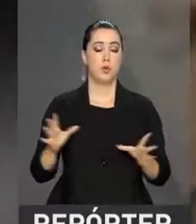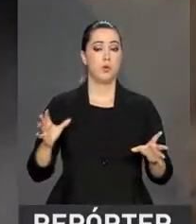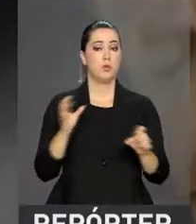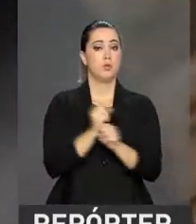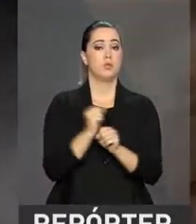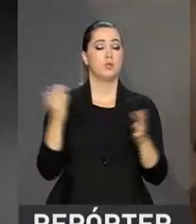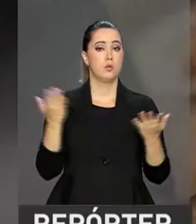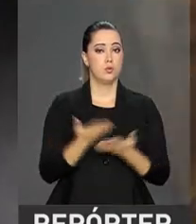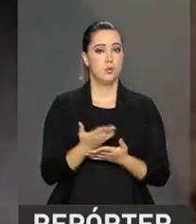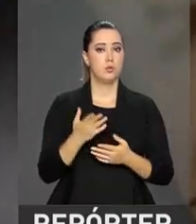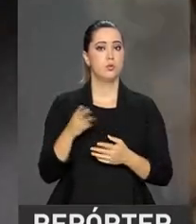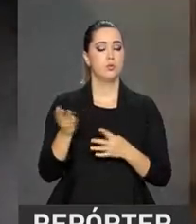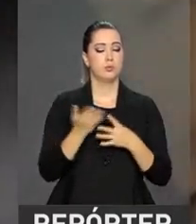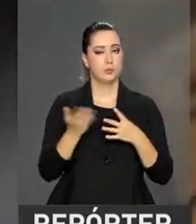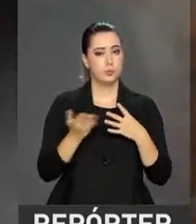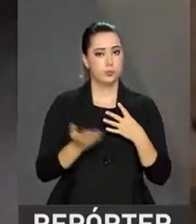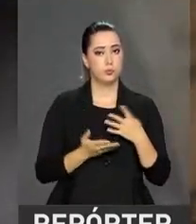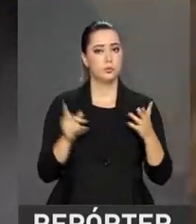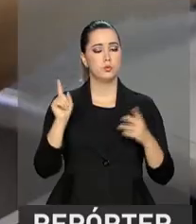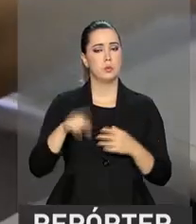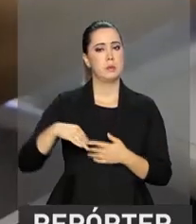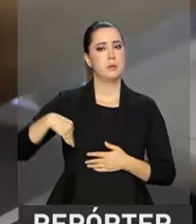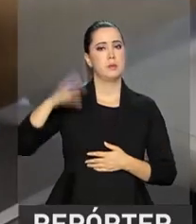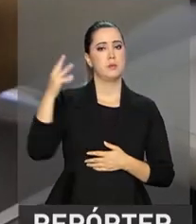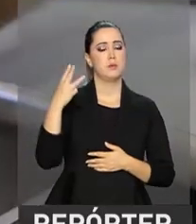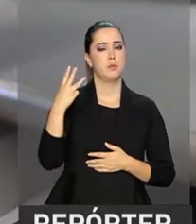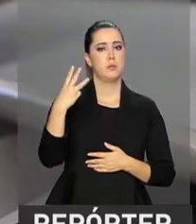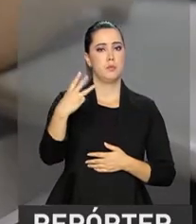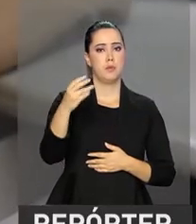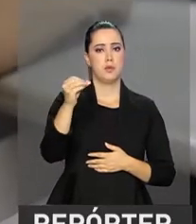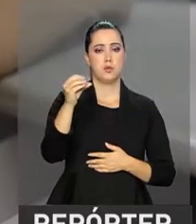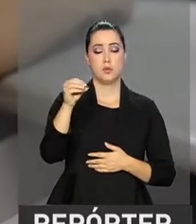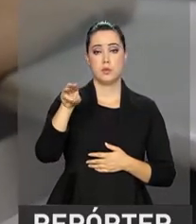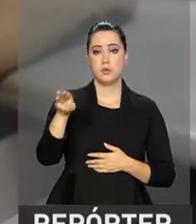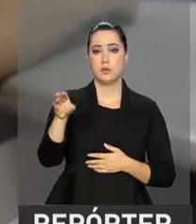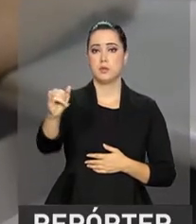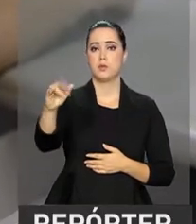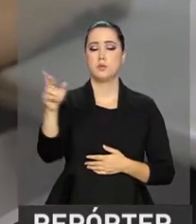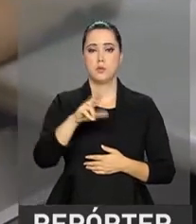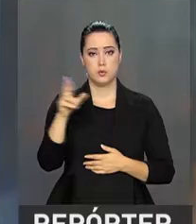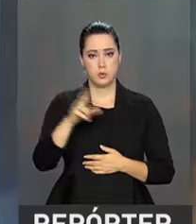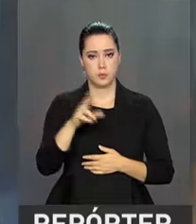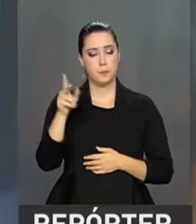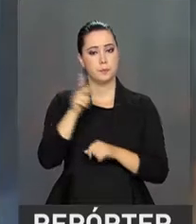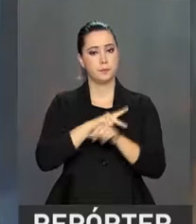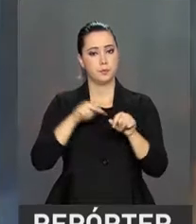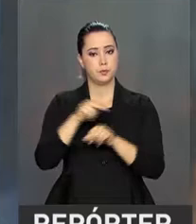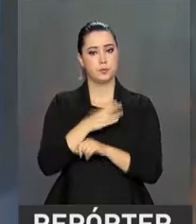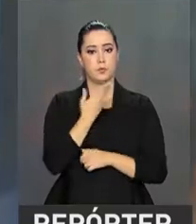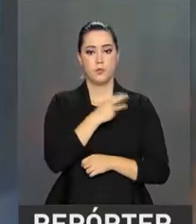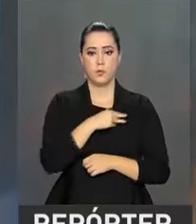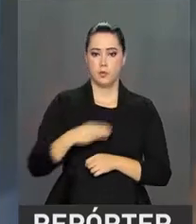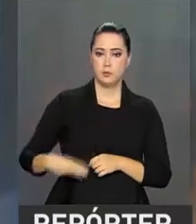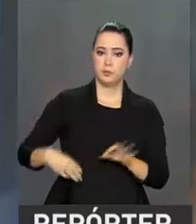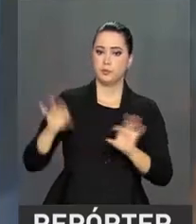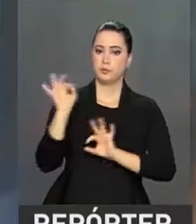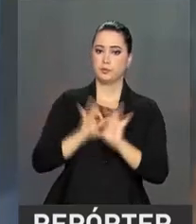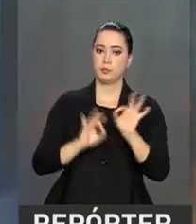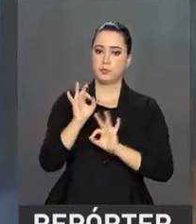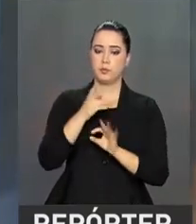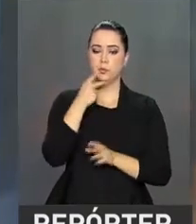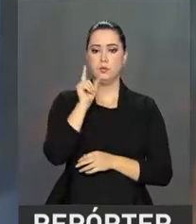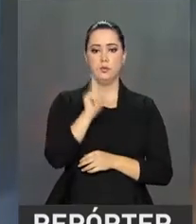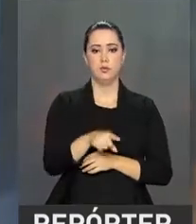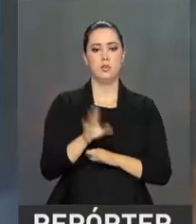atual de empréstimos consignados hoje é de mais de 300 bilhões de reais no país para o ministro do planejamento e